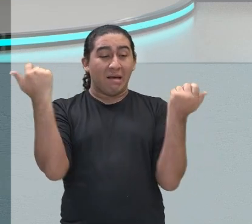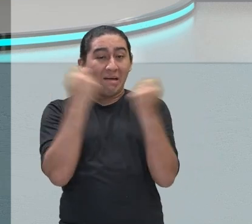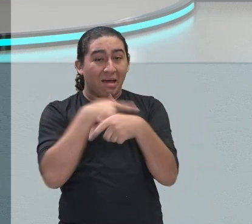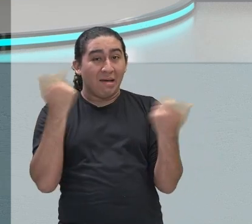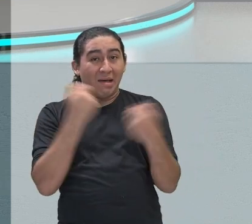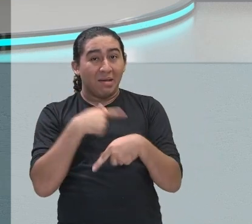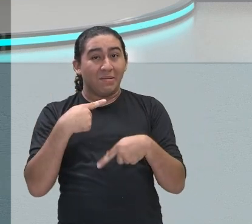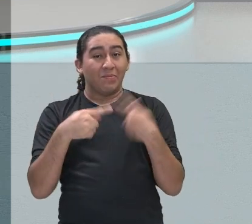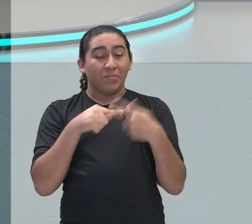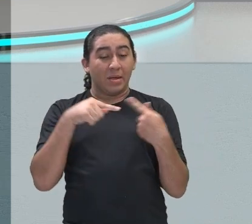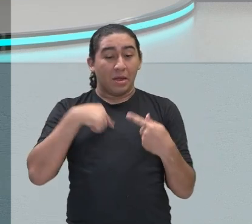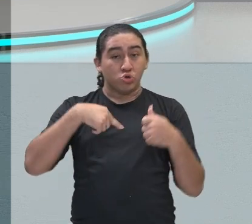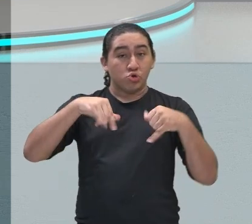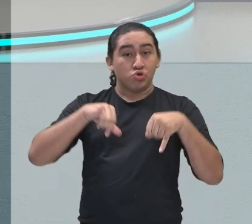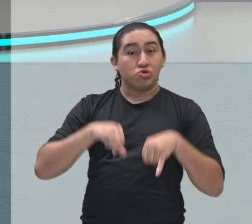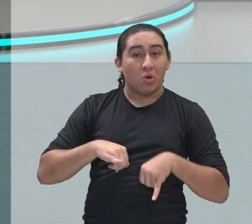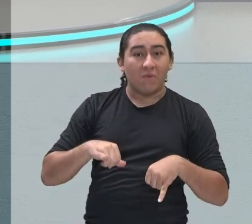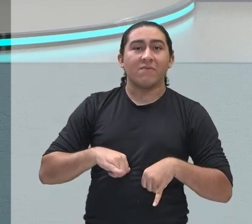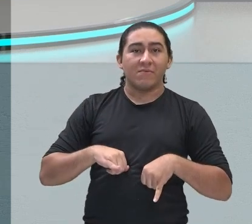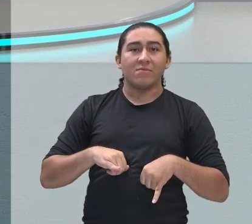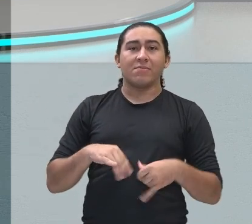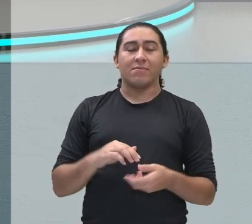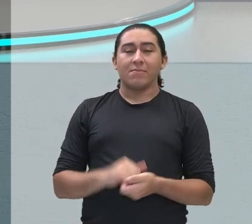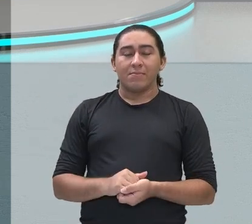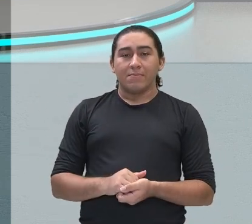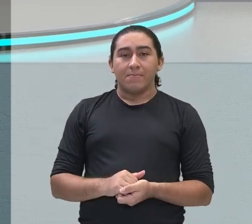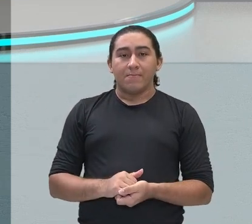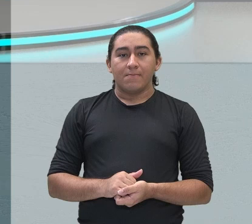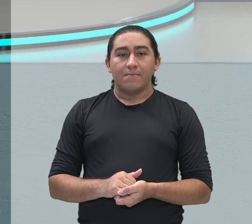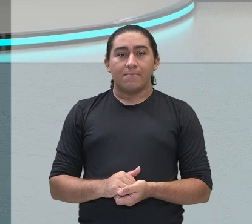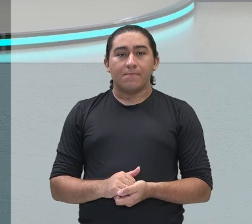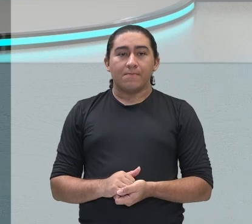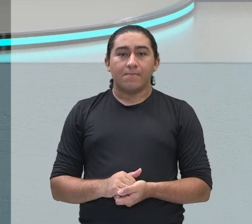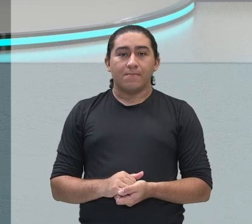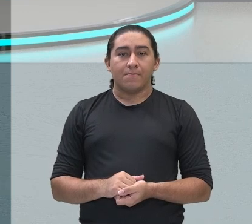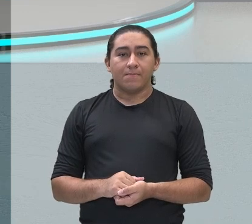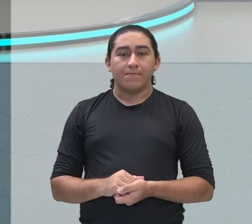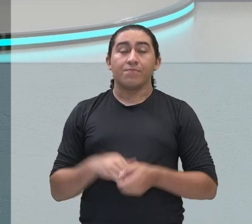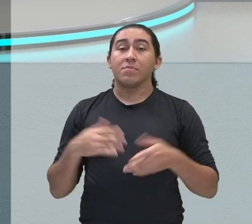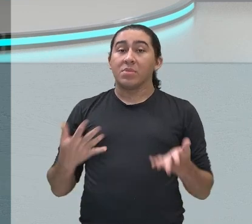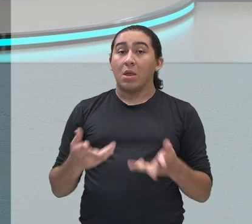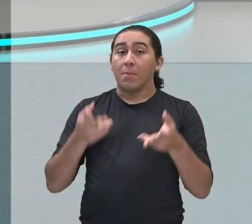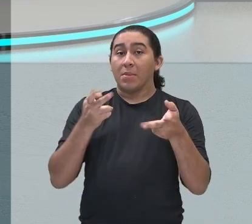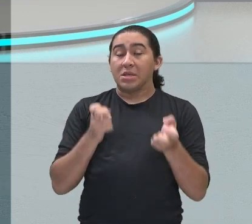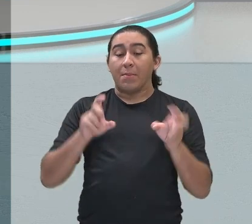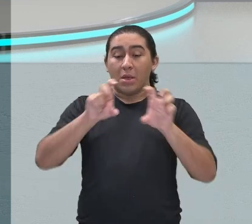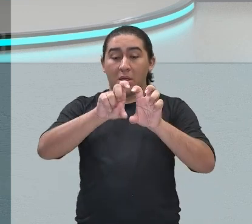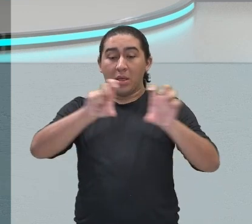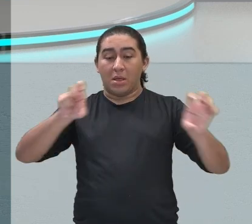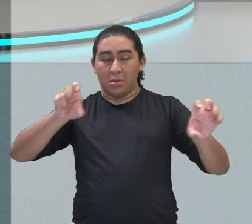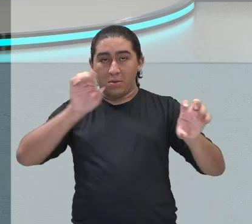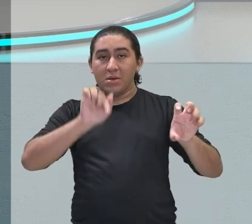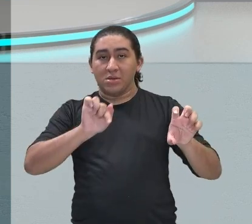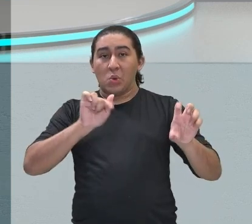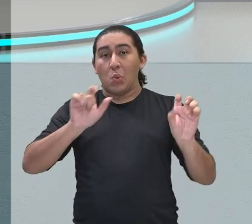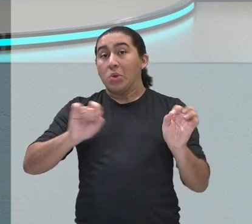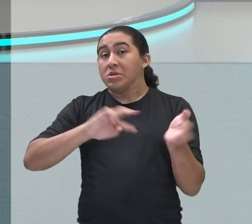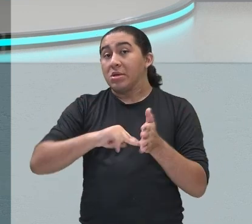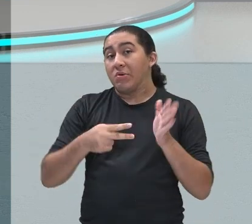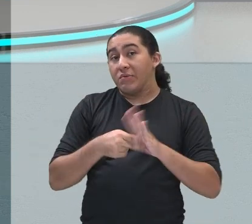meus rogos no tormento. O que nós podemos ver nesse trechinho, nessa estrofe é